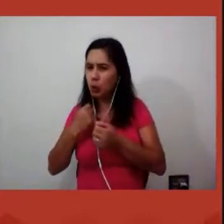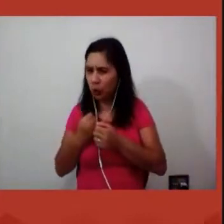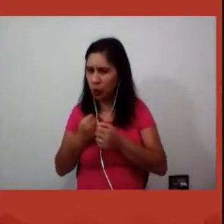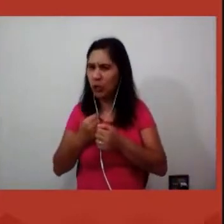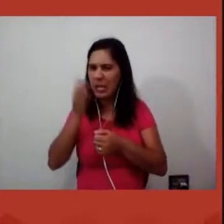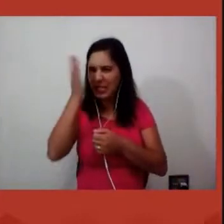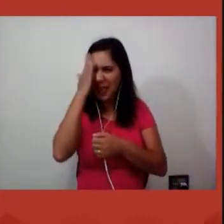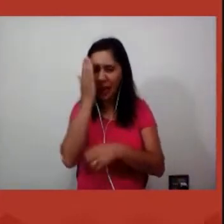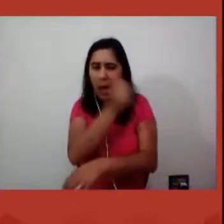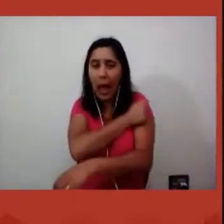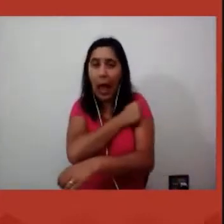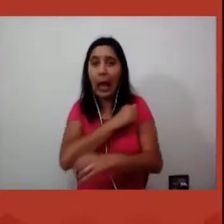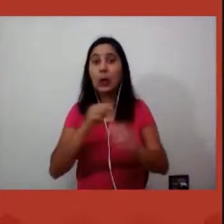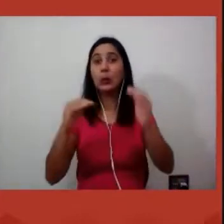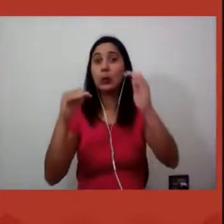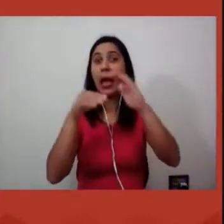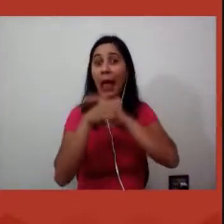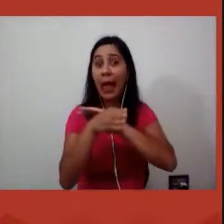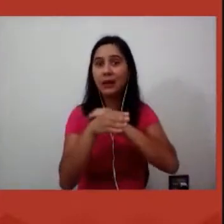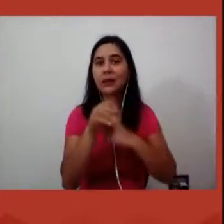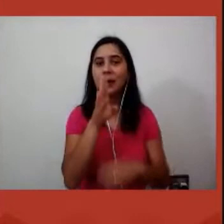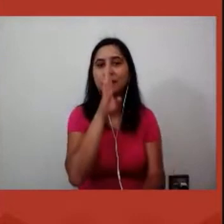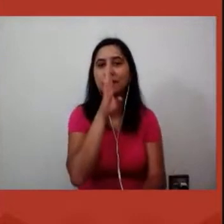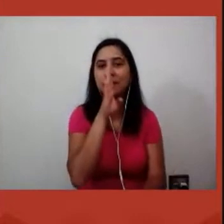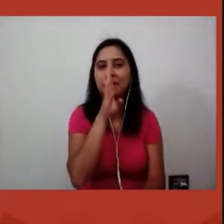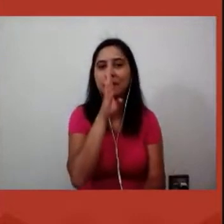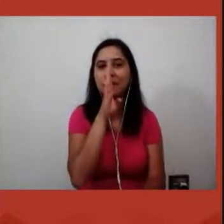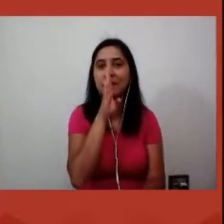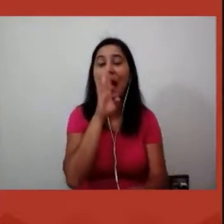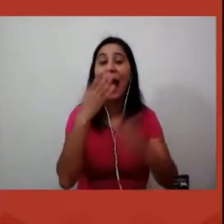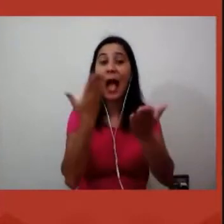e tchau. Aí você acaba a aula.